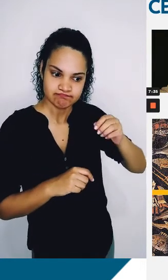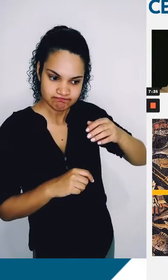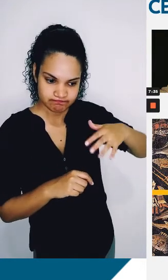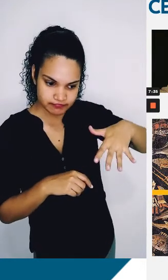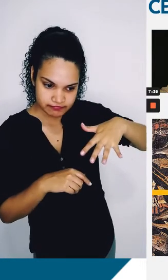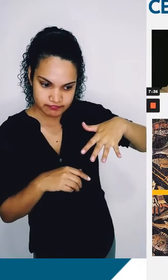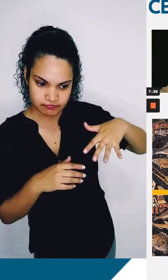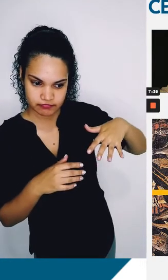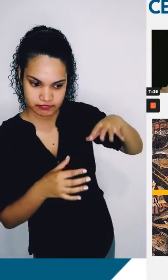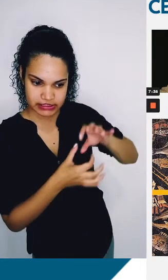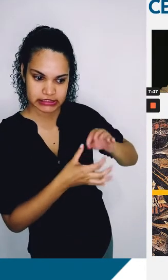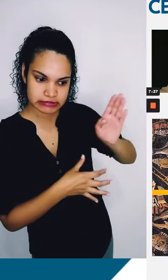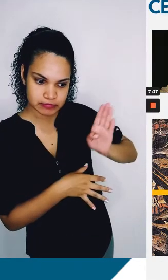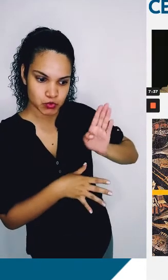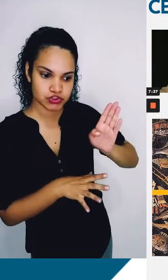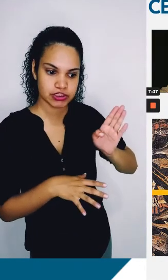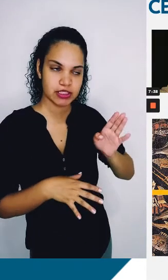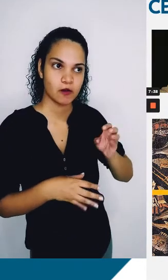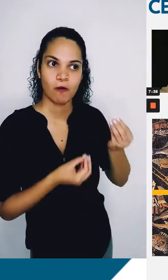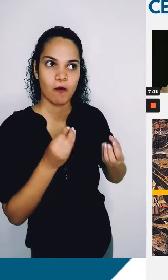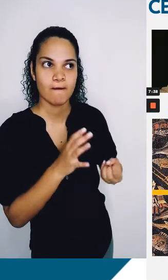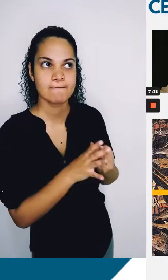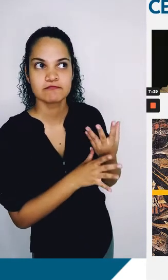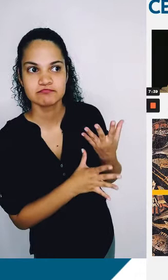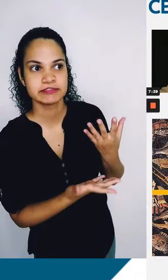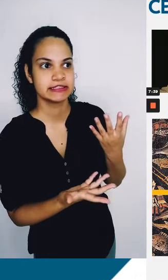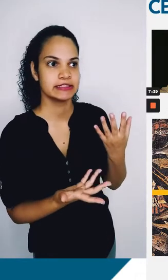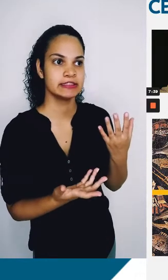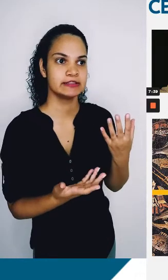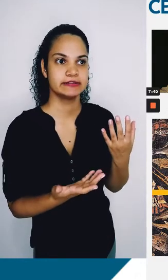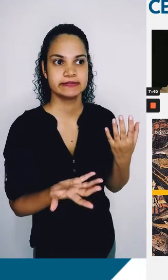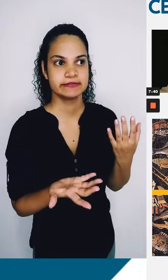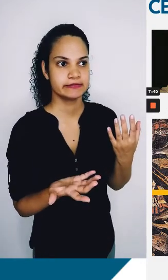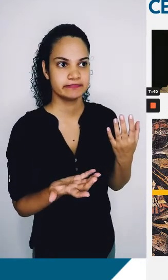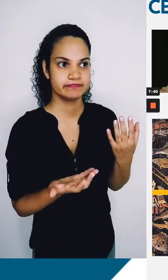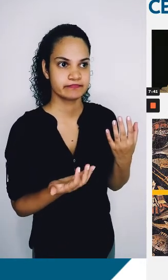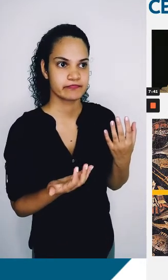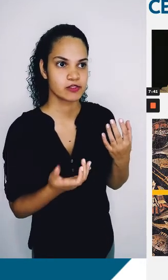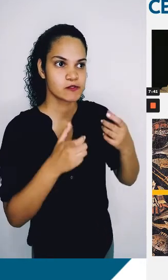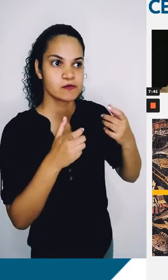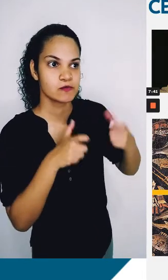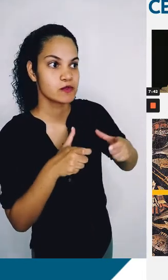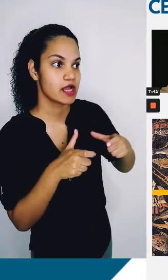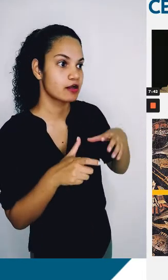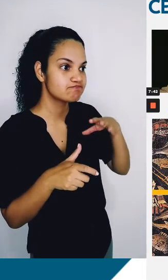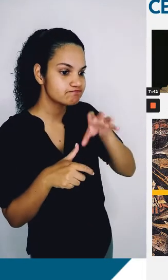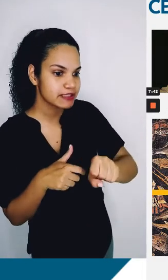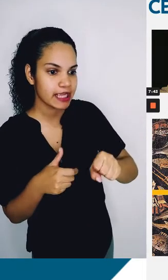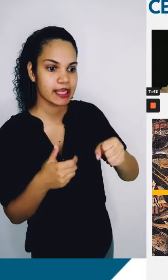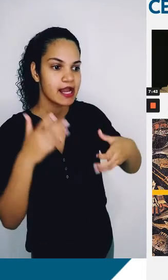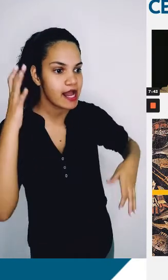ambientais como acontece o surgimento de uma feira em que se consomem animais silvestres,